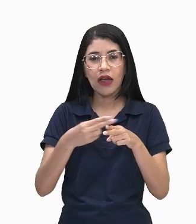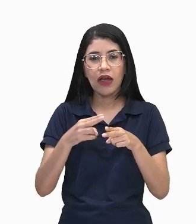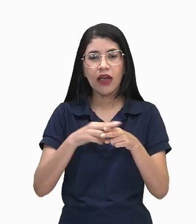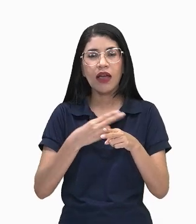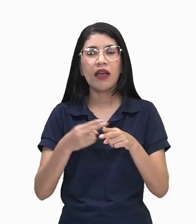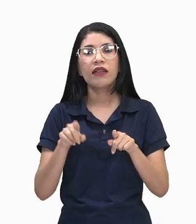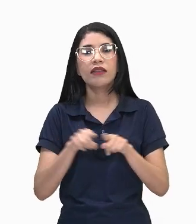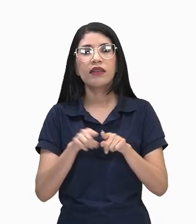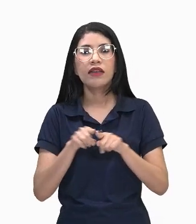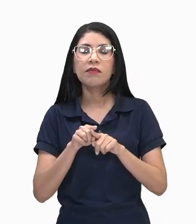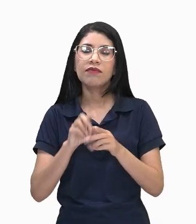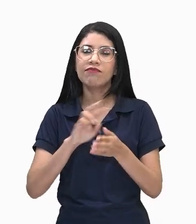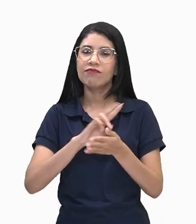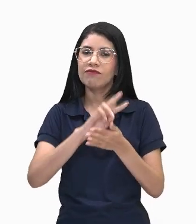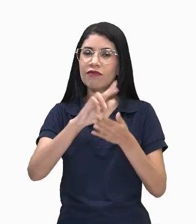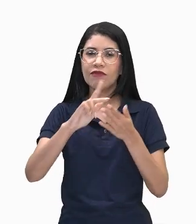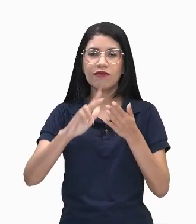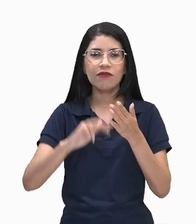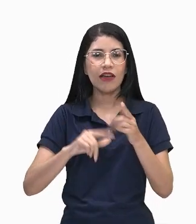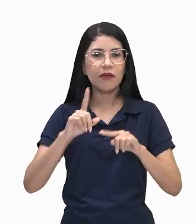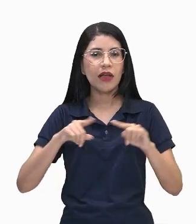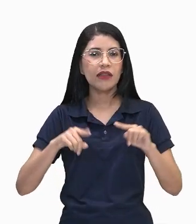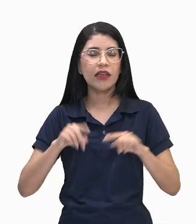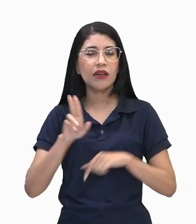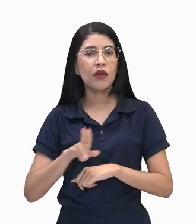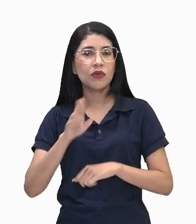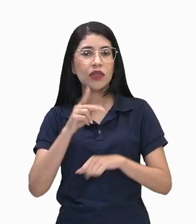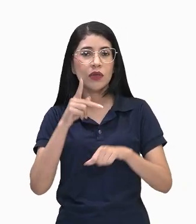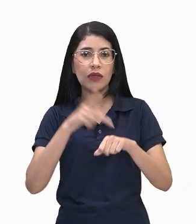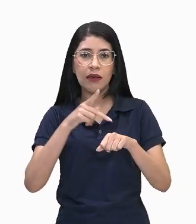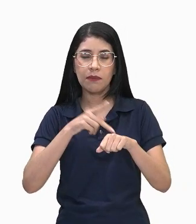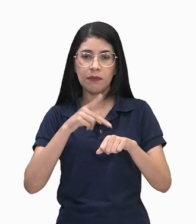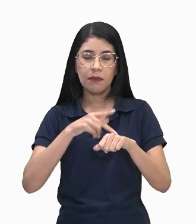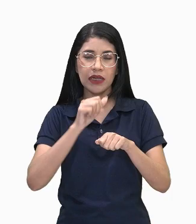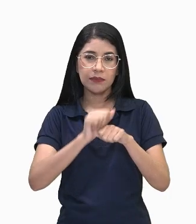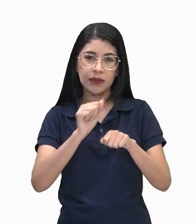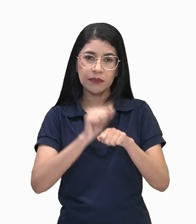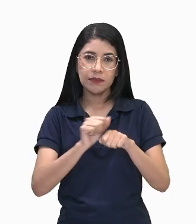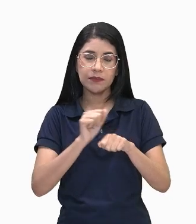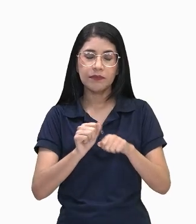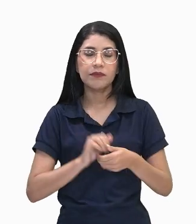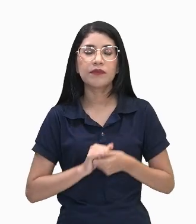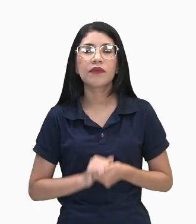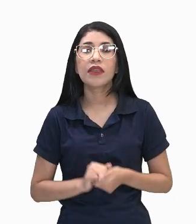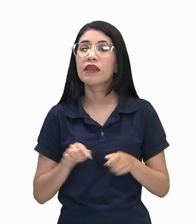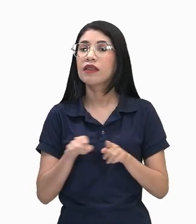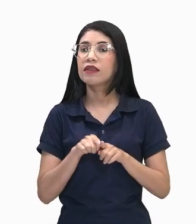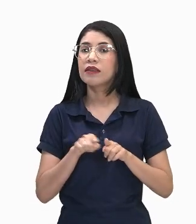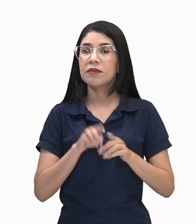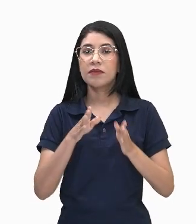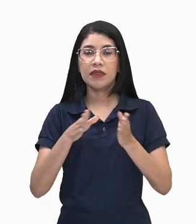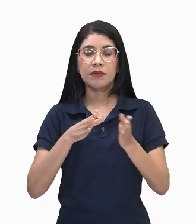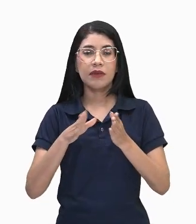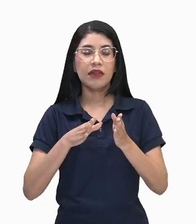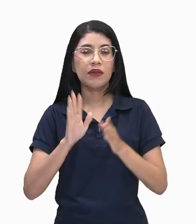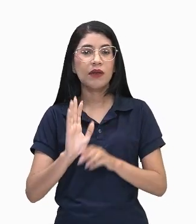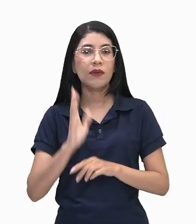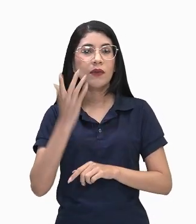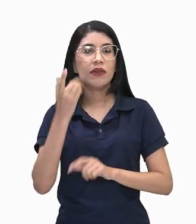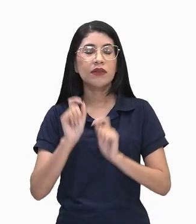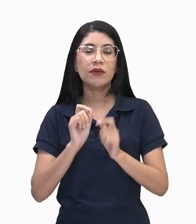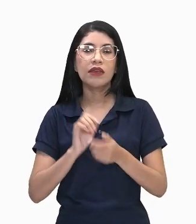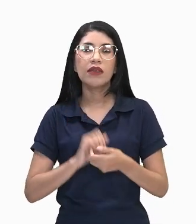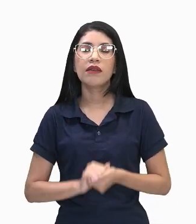lança, etc. Tudo com essa pedra lascada. E nesse período houve as primeiras pinturas,